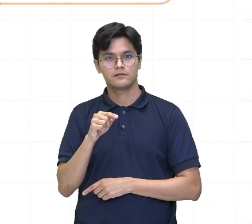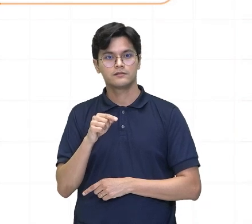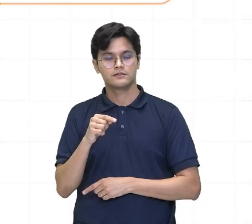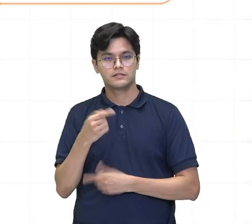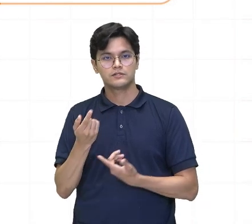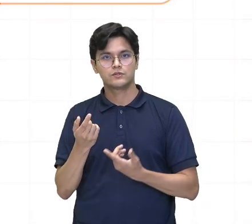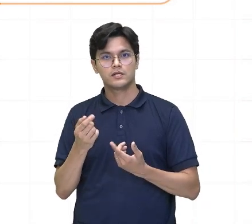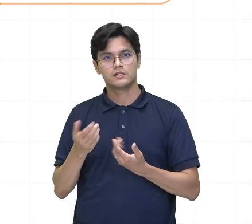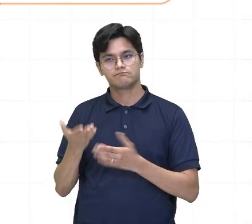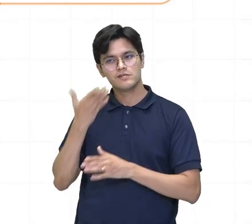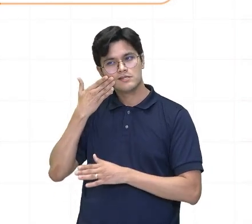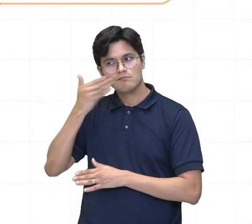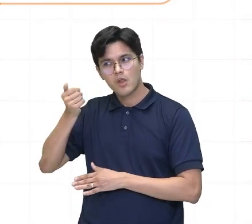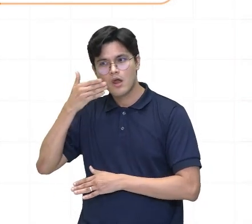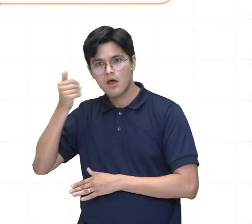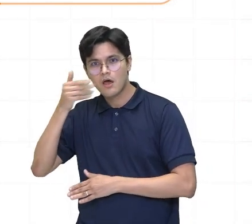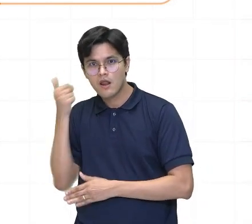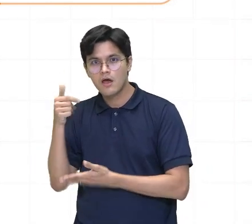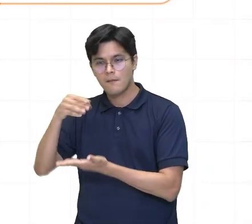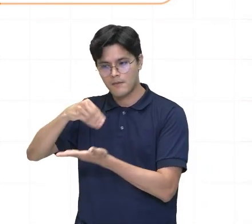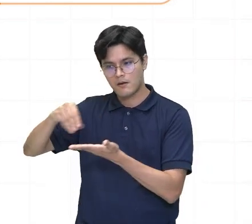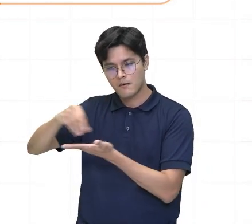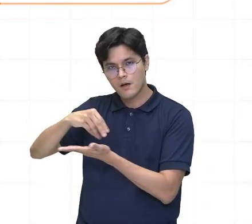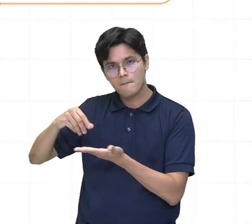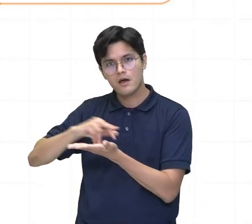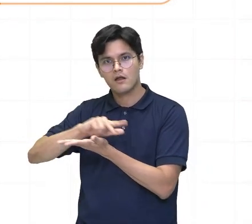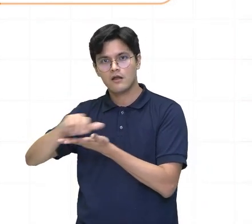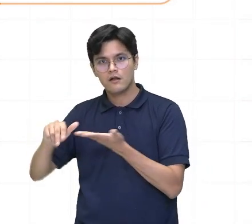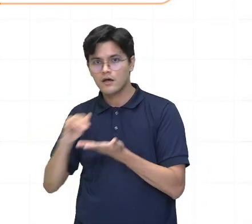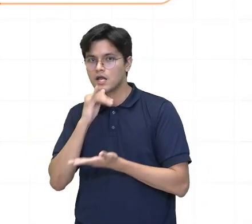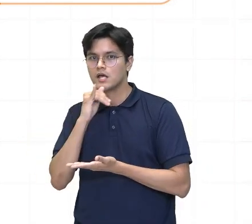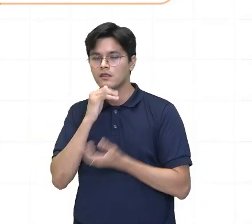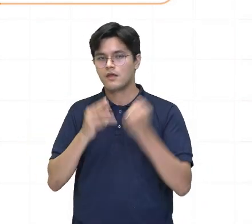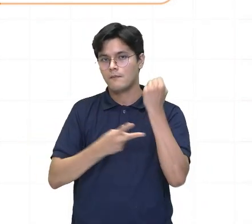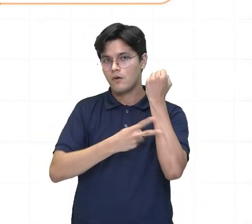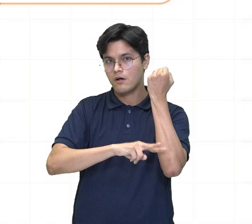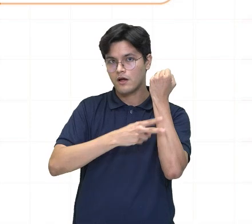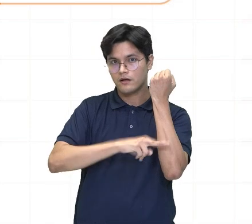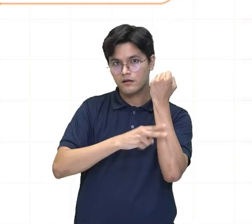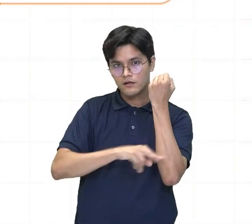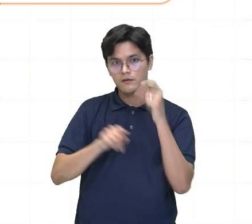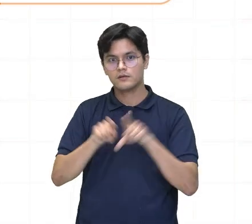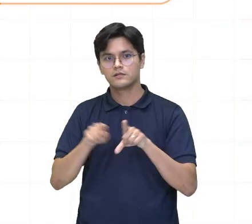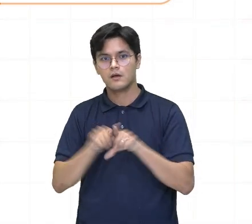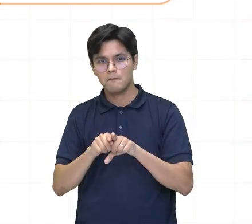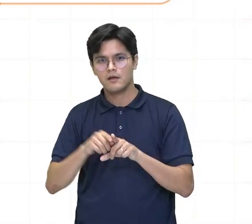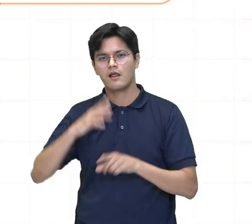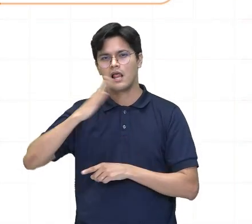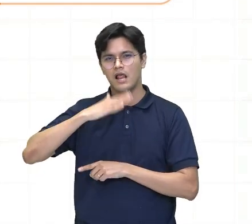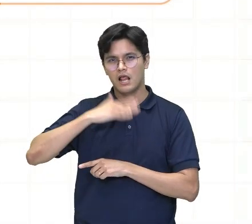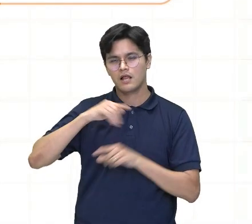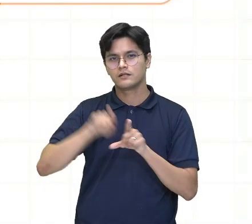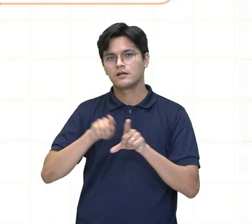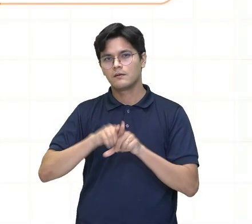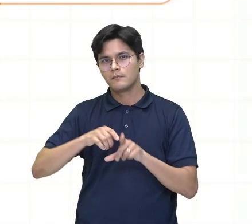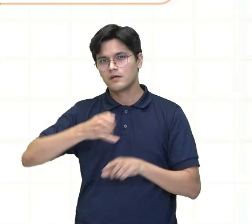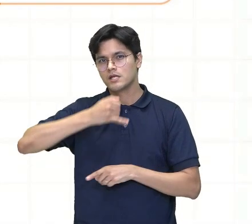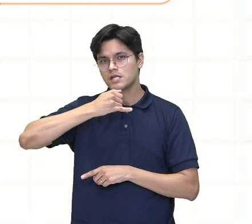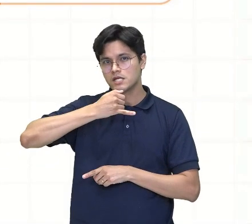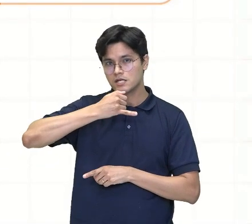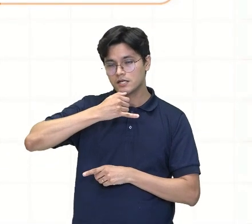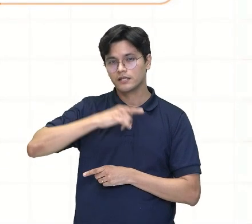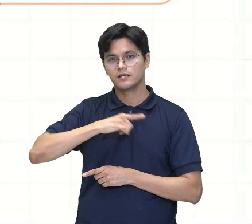como a pimenta, a canela, o cravo, a noz moscada e o gengibre. Então, aqui trouxemos a imagem de algumas